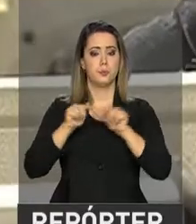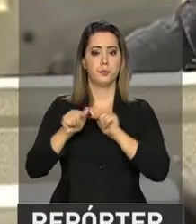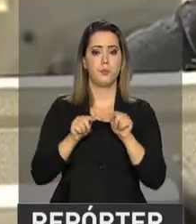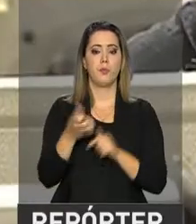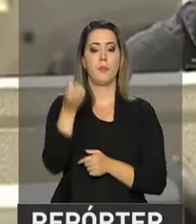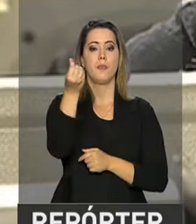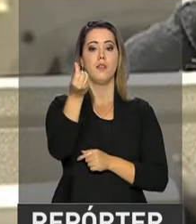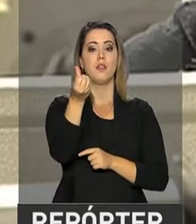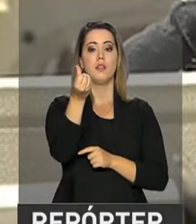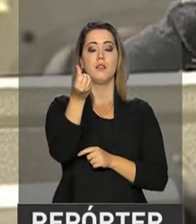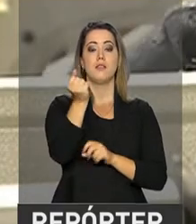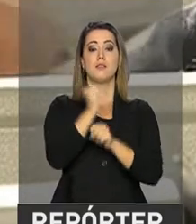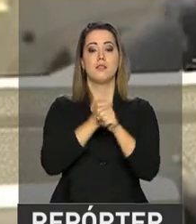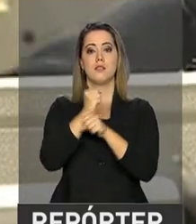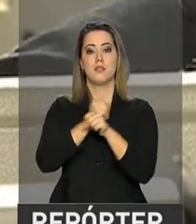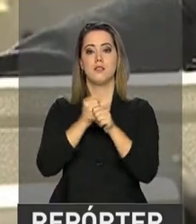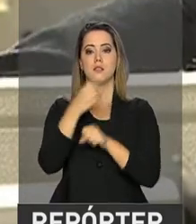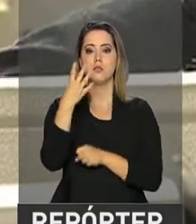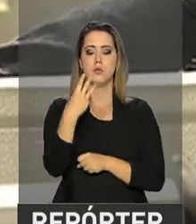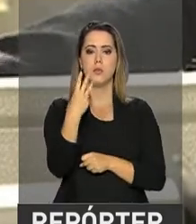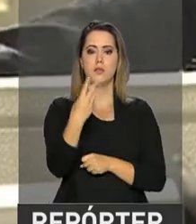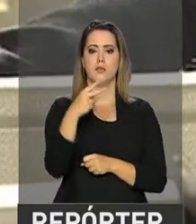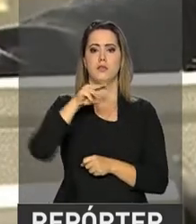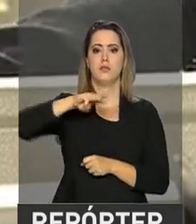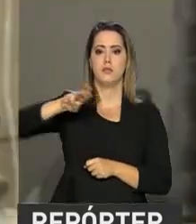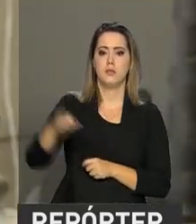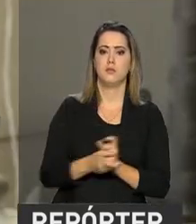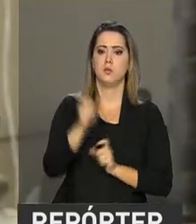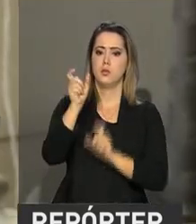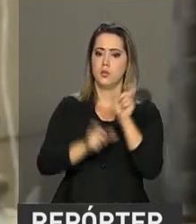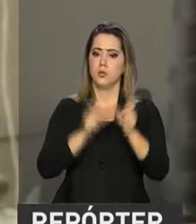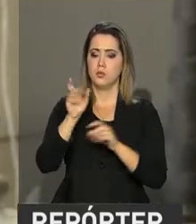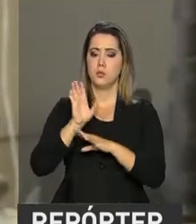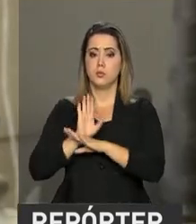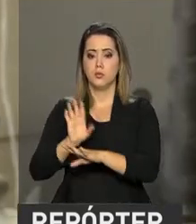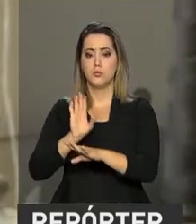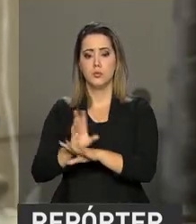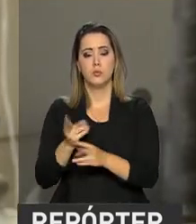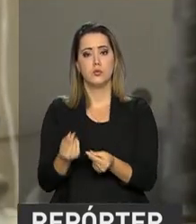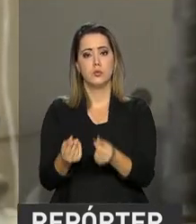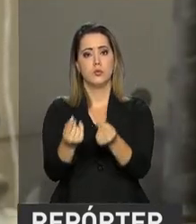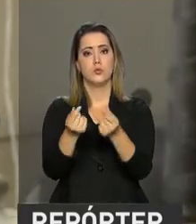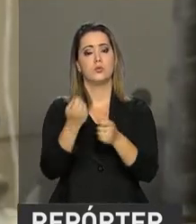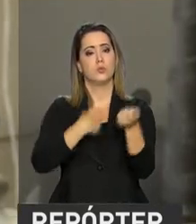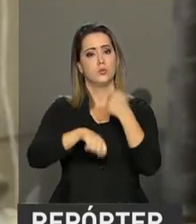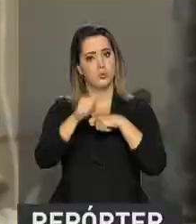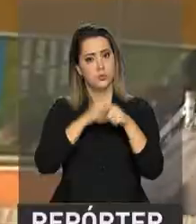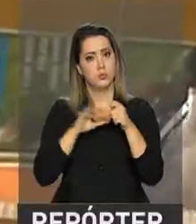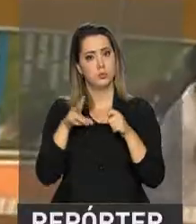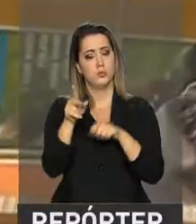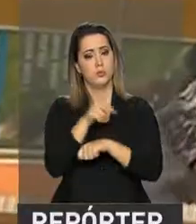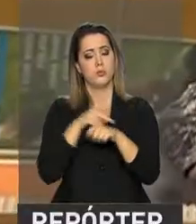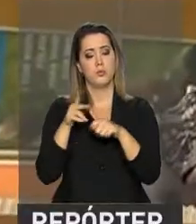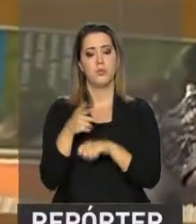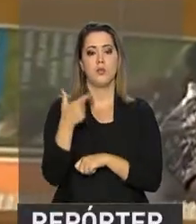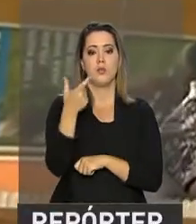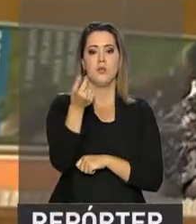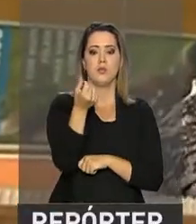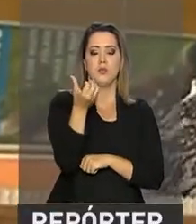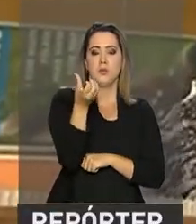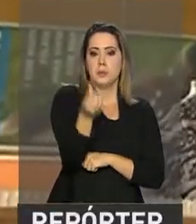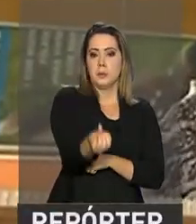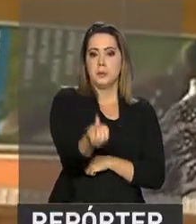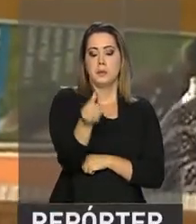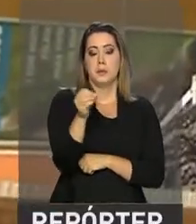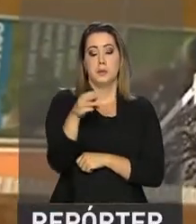seis anos 43 milhões de brasileiros foram beneficiados com os recursos os aplicados na economia solidária em todo o país só em 2016